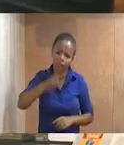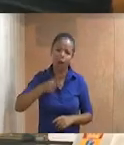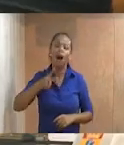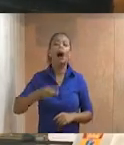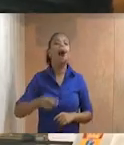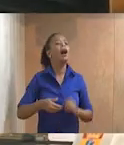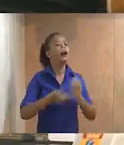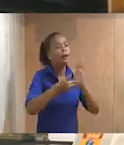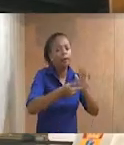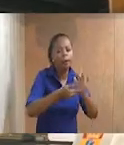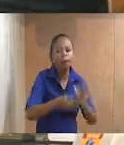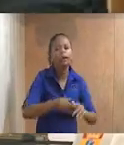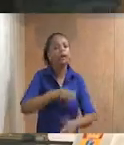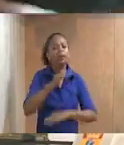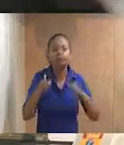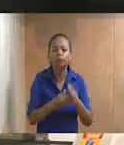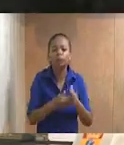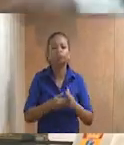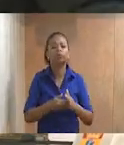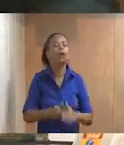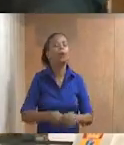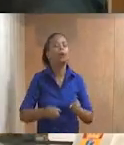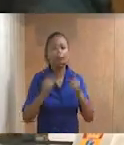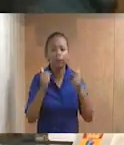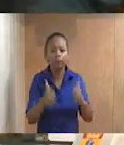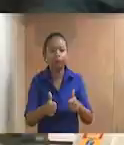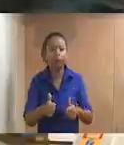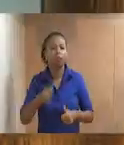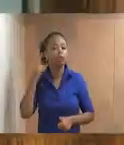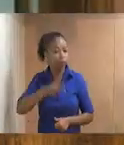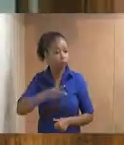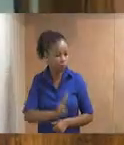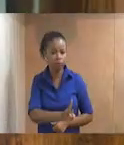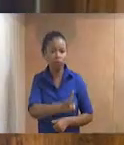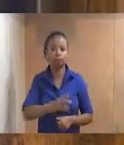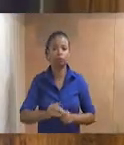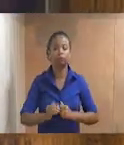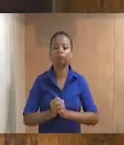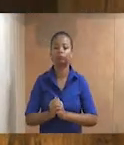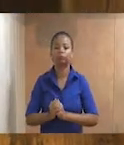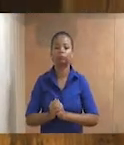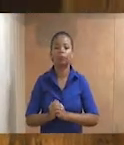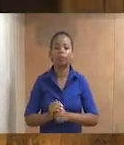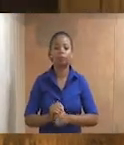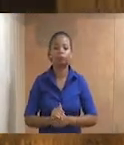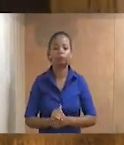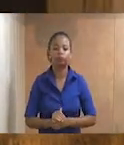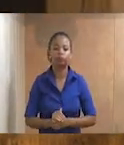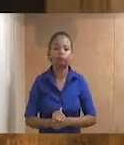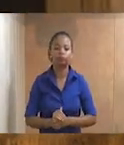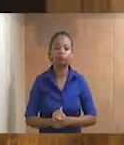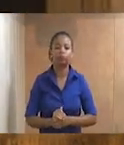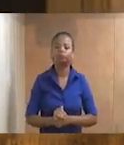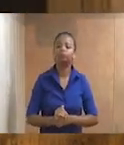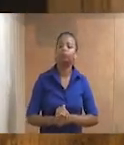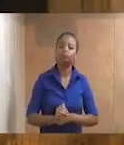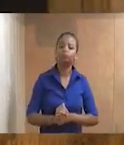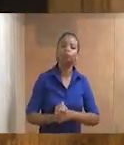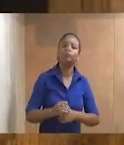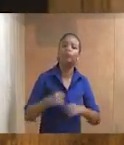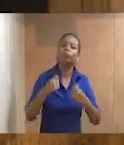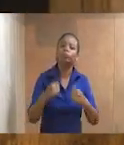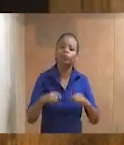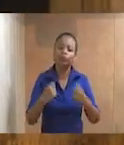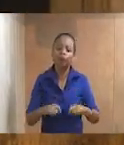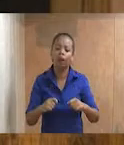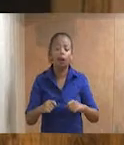o mesmo respeito que a gente tem, na verdade, por vocês. Vereador, continua. Senhor presidente, a questão de um terço, o CEP sabe